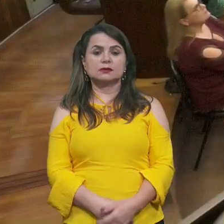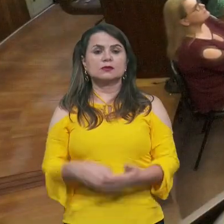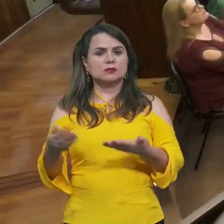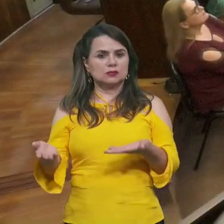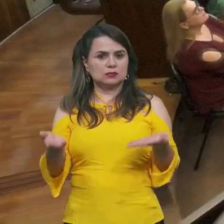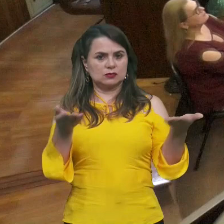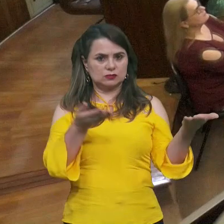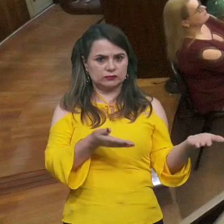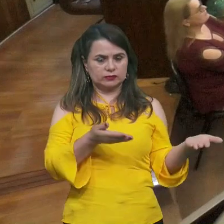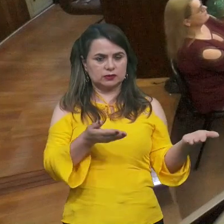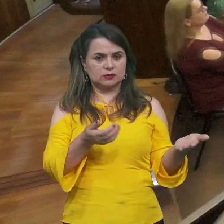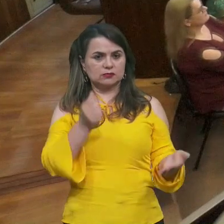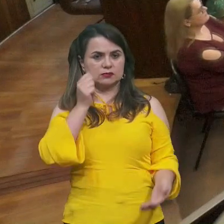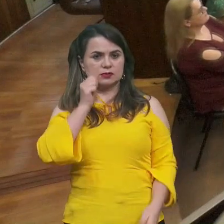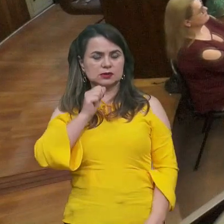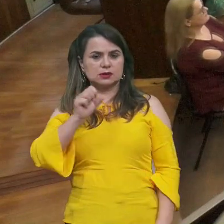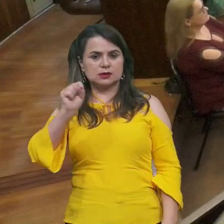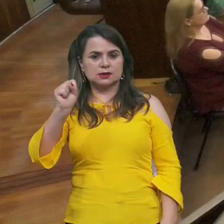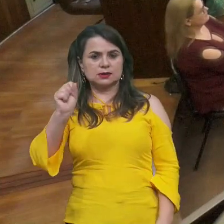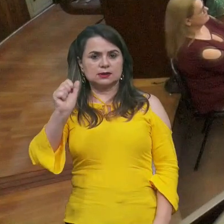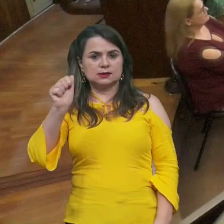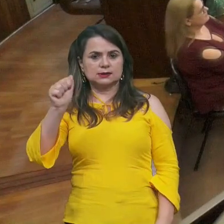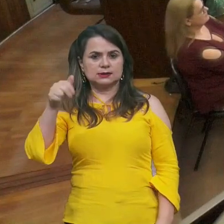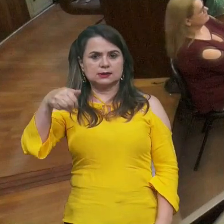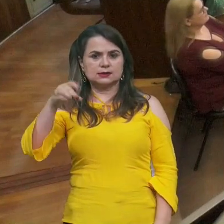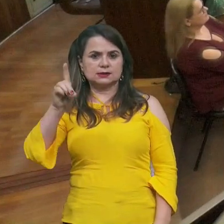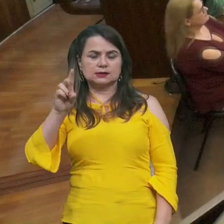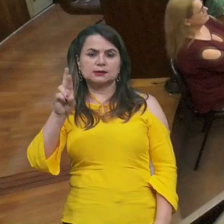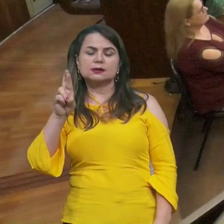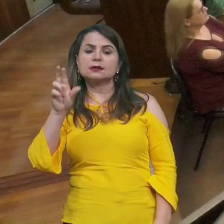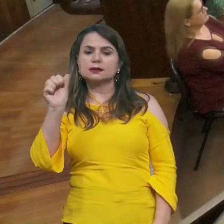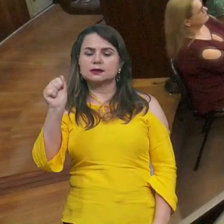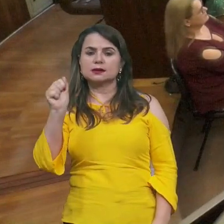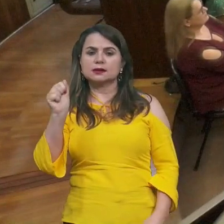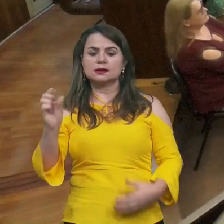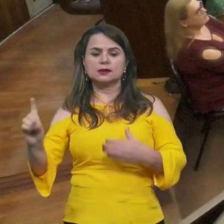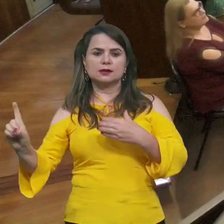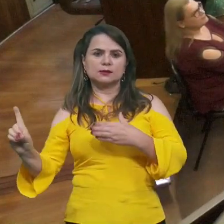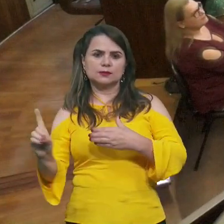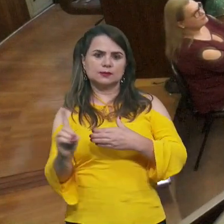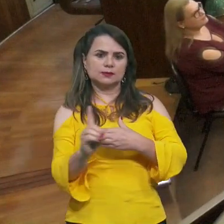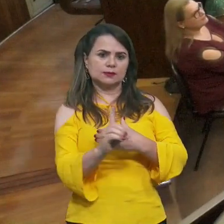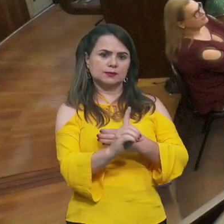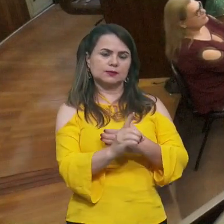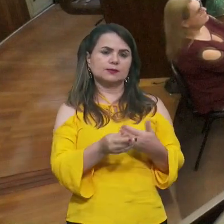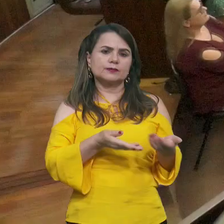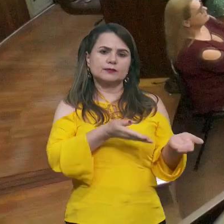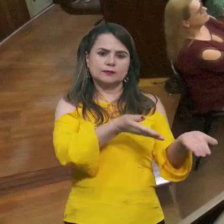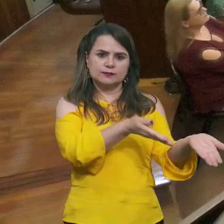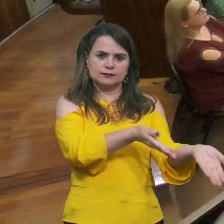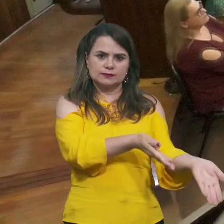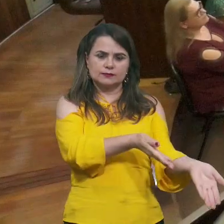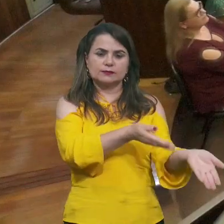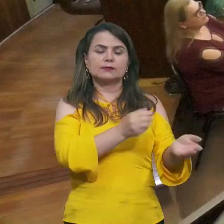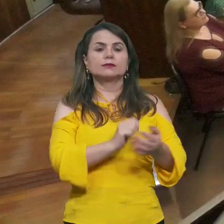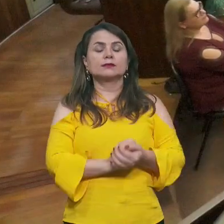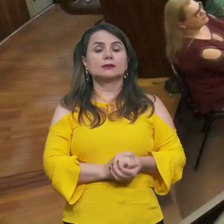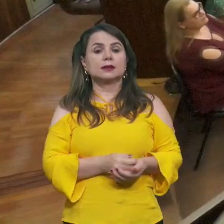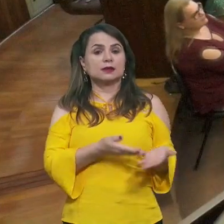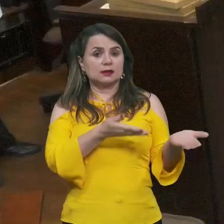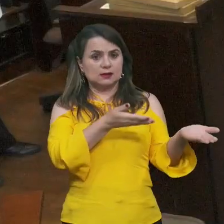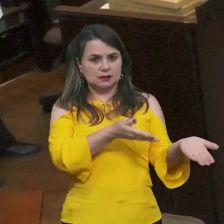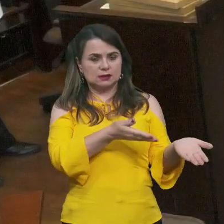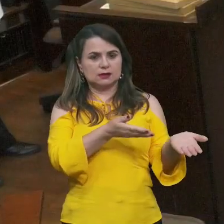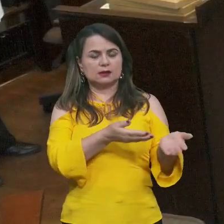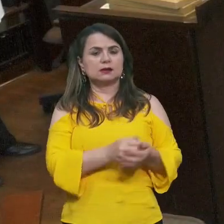Convido neste momento a senhora Sandra Cristina de Souza Farias para que se dirija ao centro do nosso plenário. Sandra